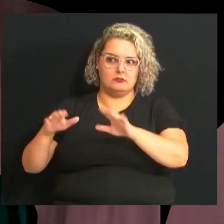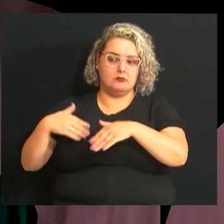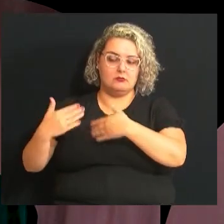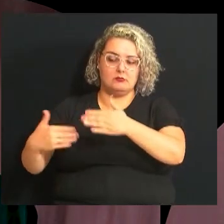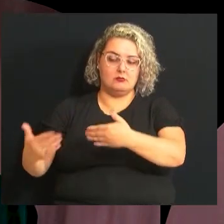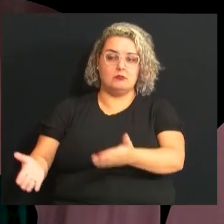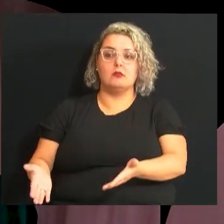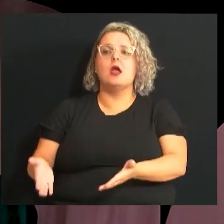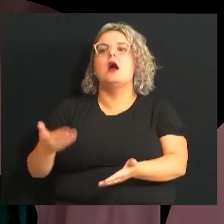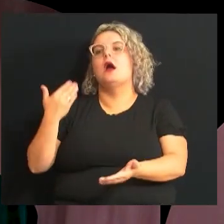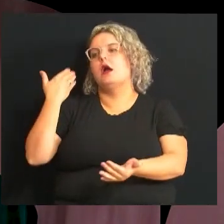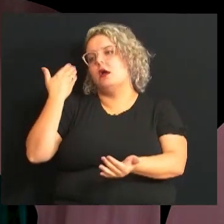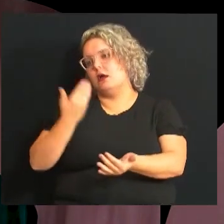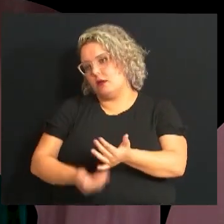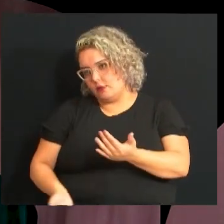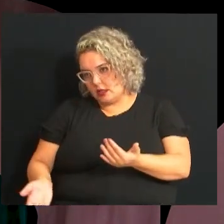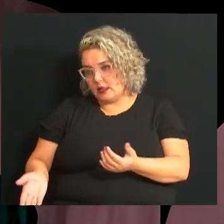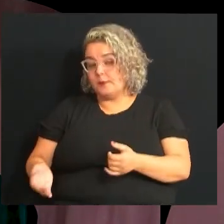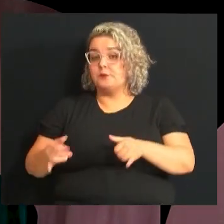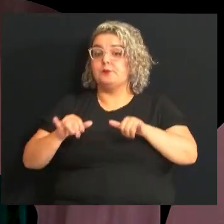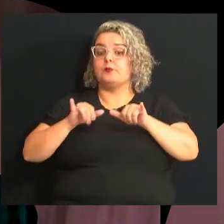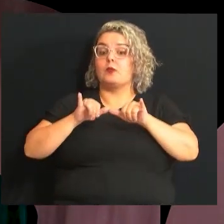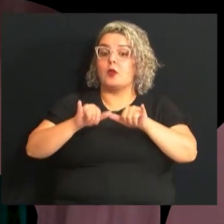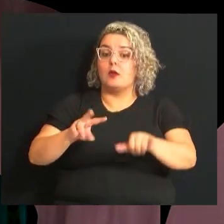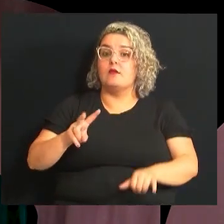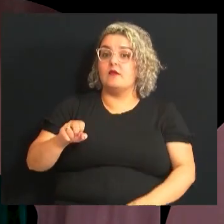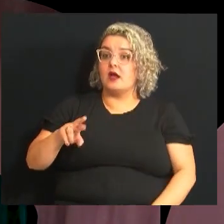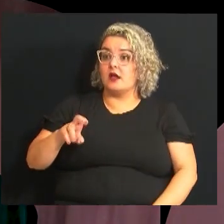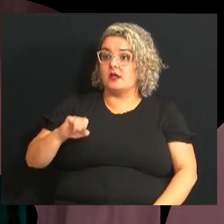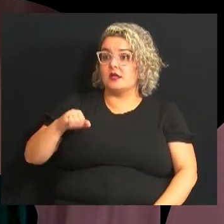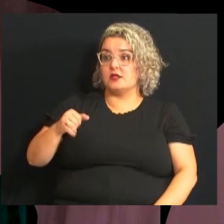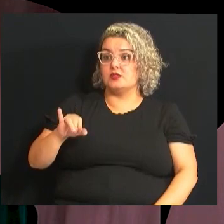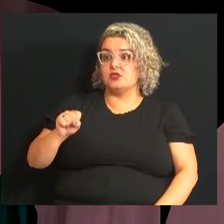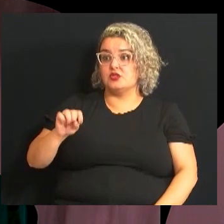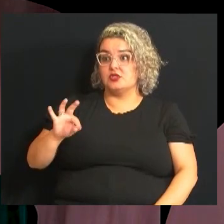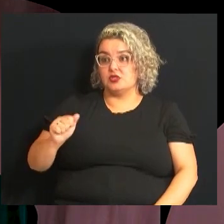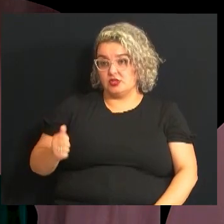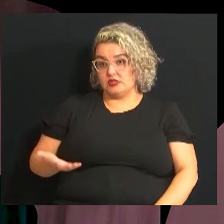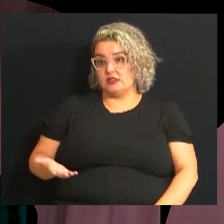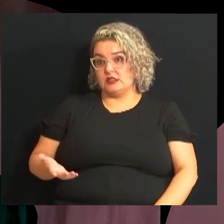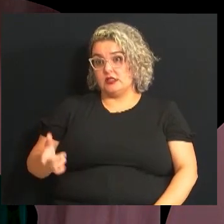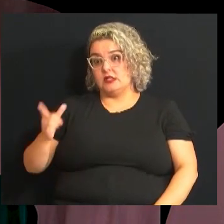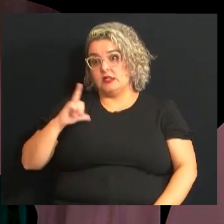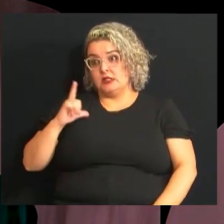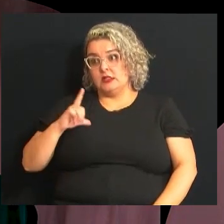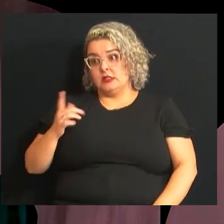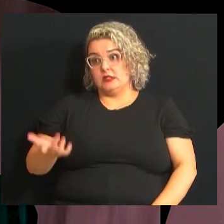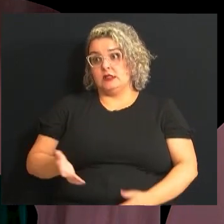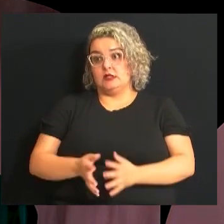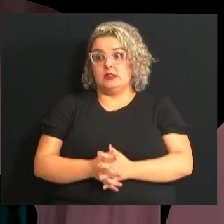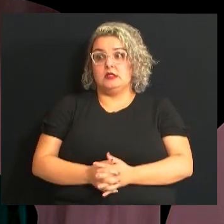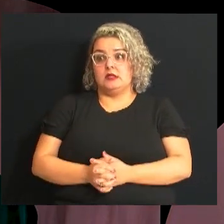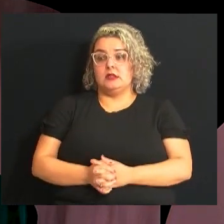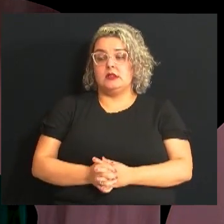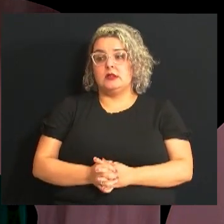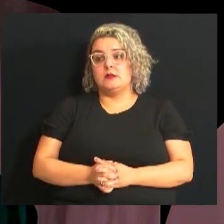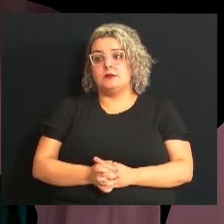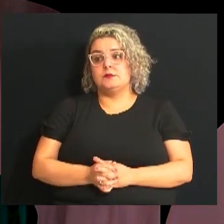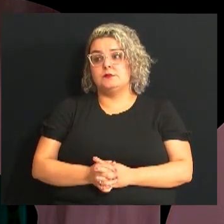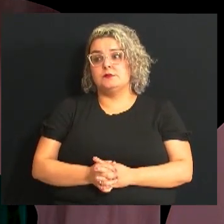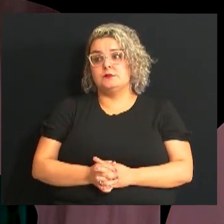quero consumir esse item, e ele iria ficar lá, iria gerar desperdício. O mercado varejista, de modo